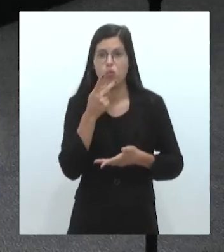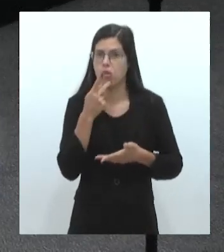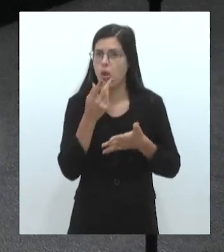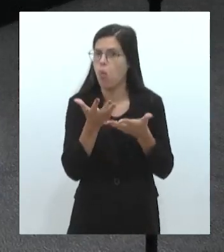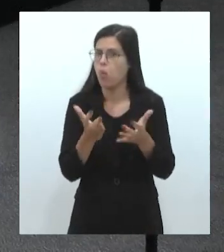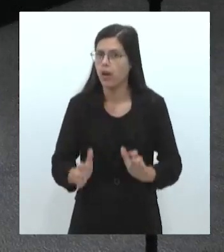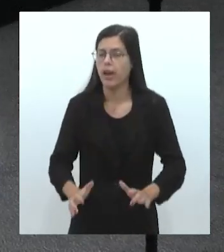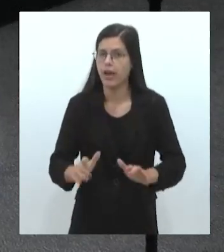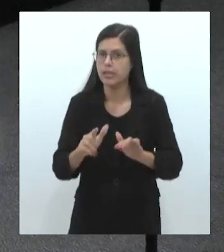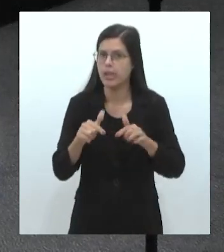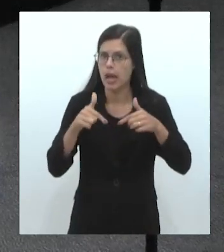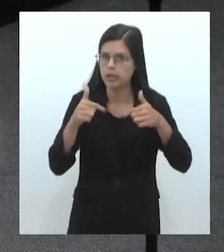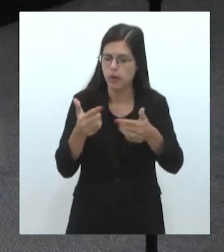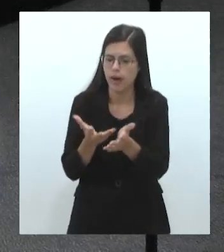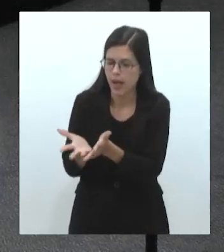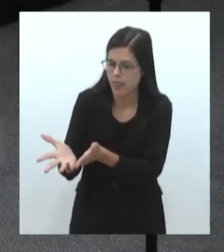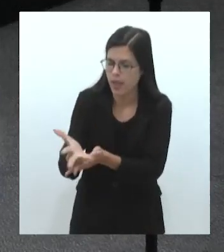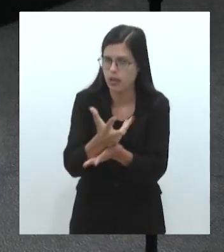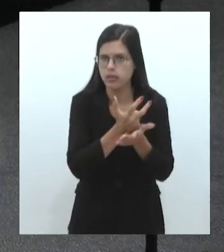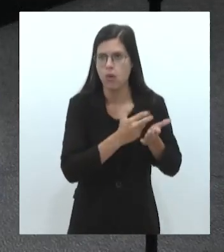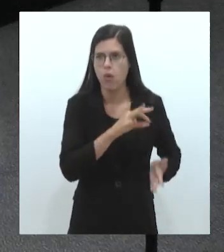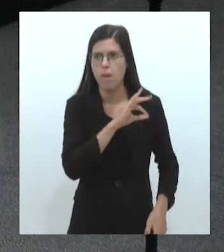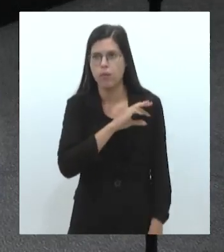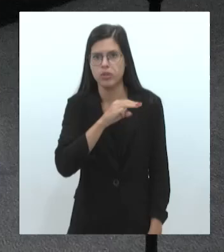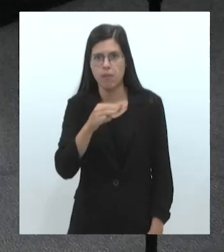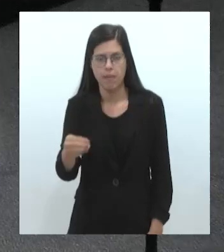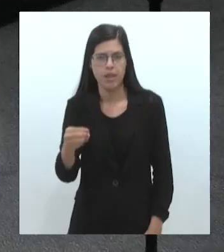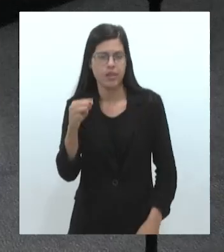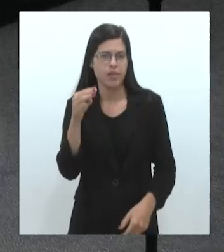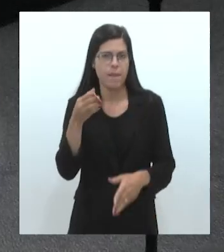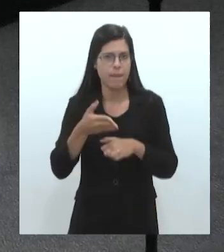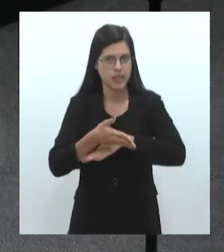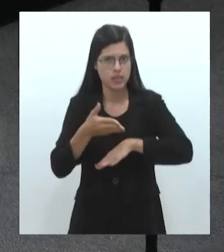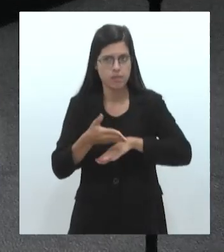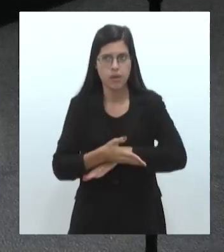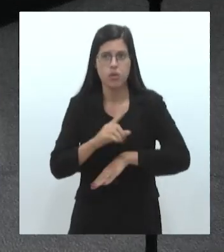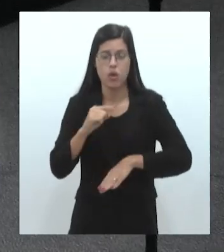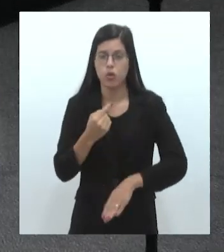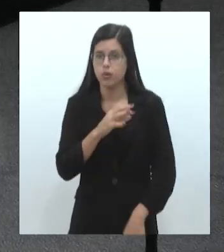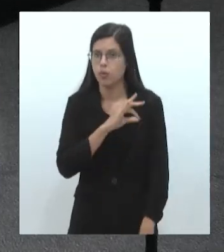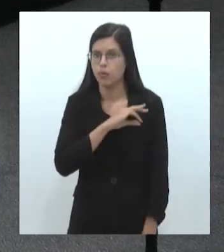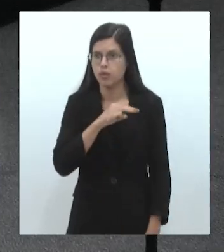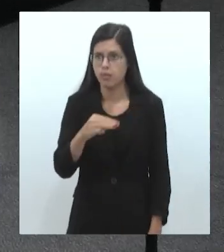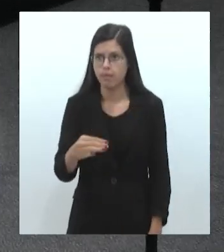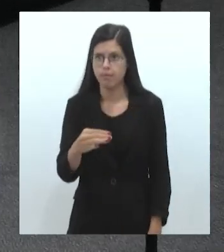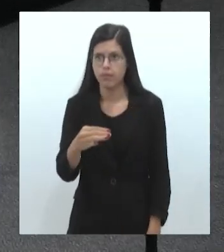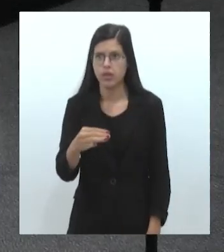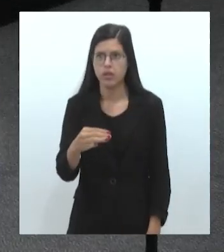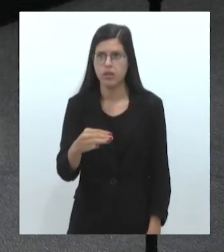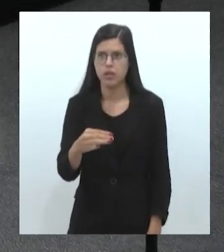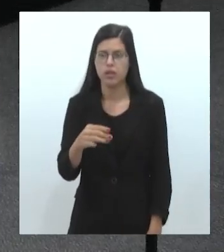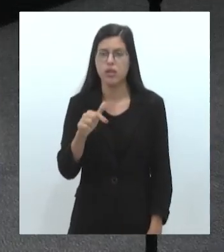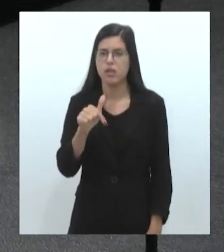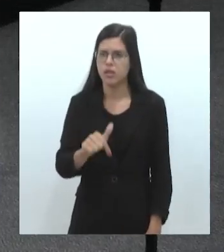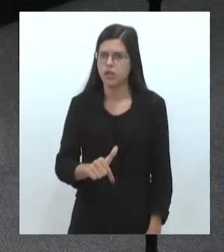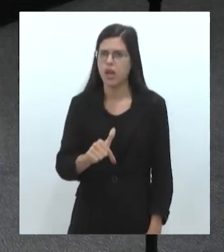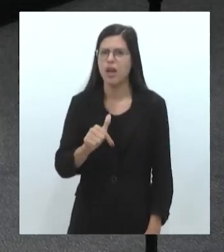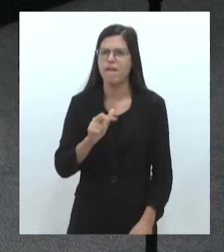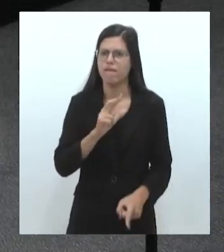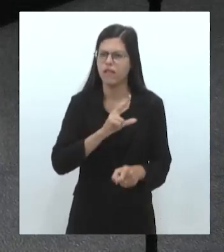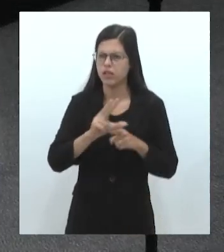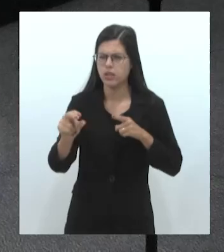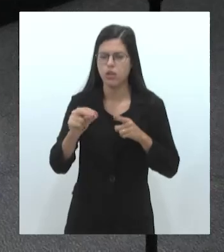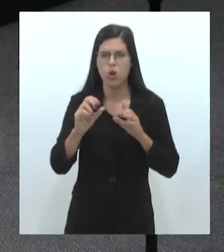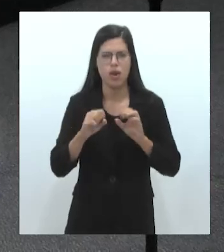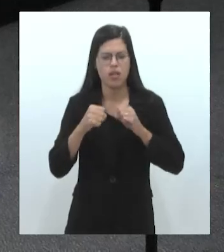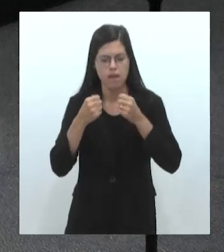de arrecadação com a Polícia Militar participando. E a nossa Polícia Militar é uma gloriosa polícia militar que